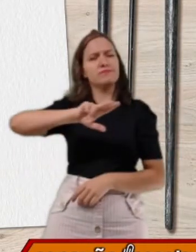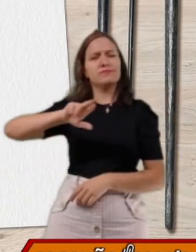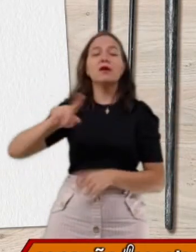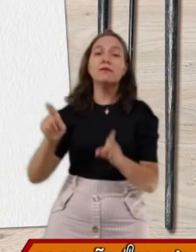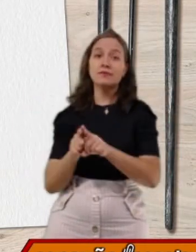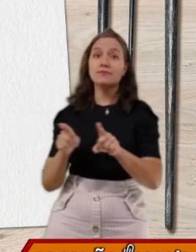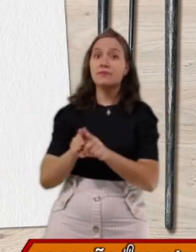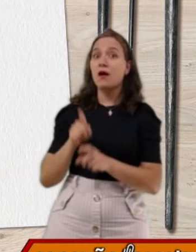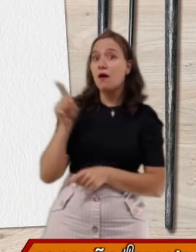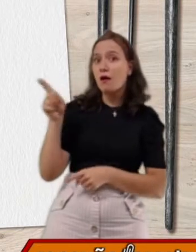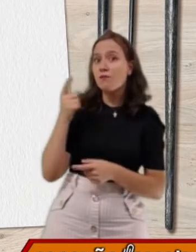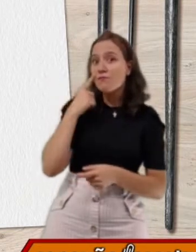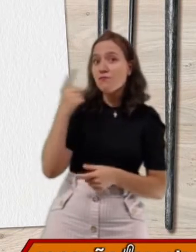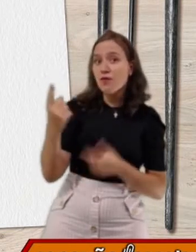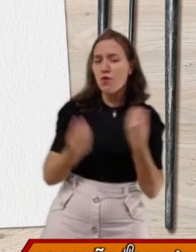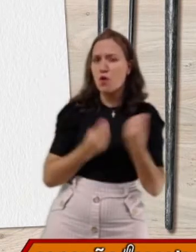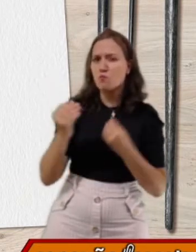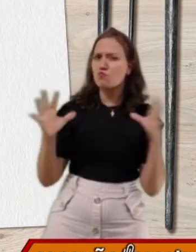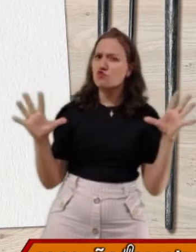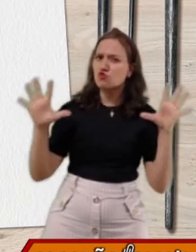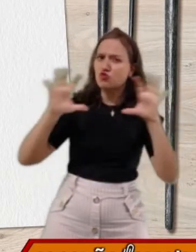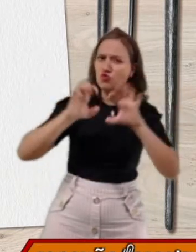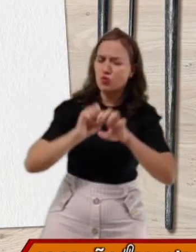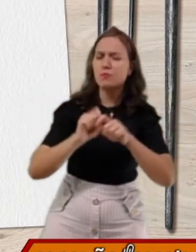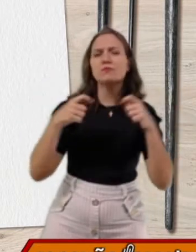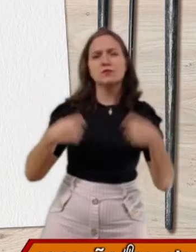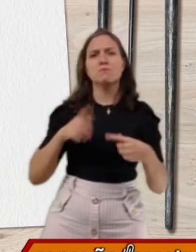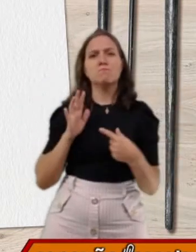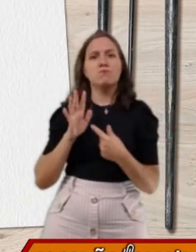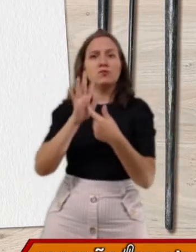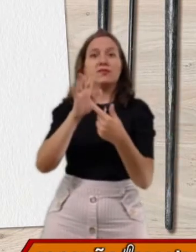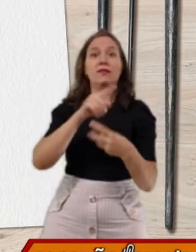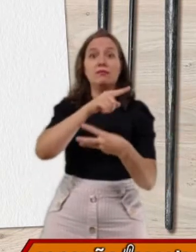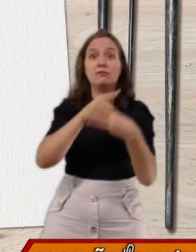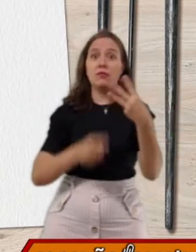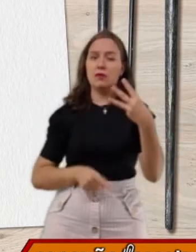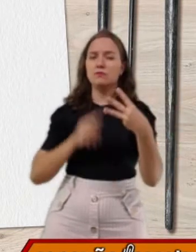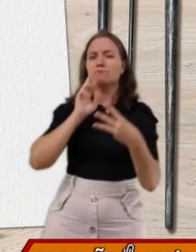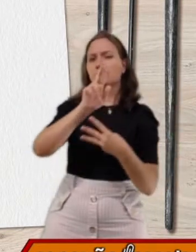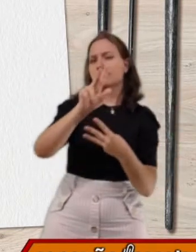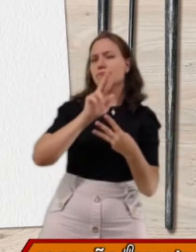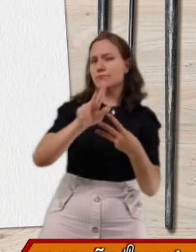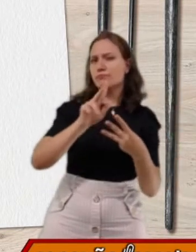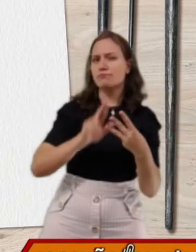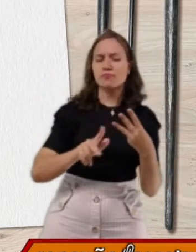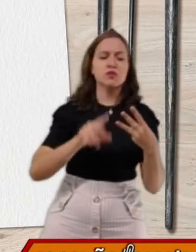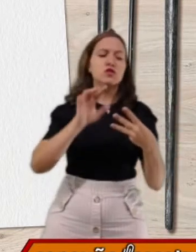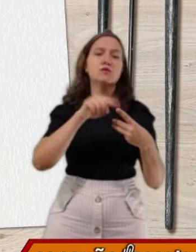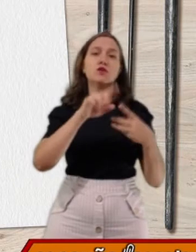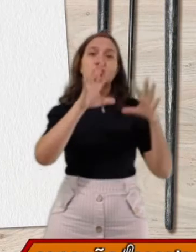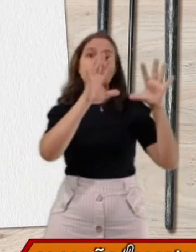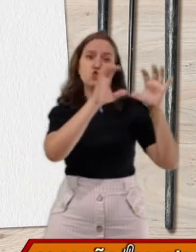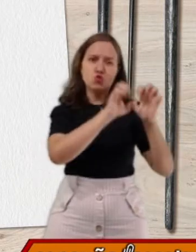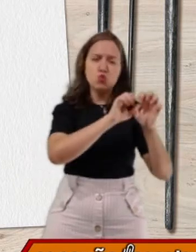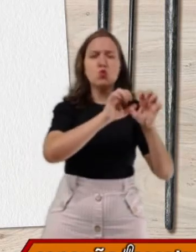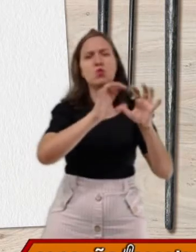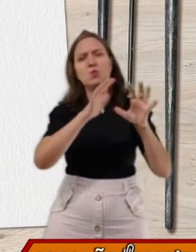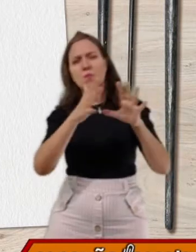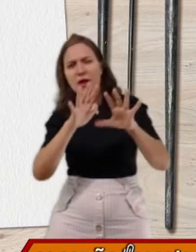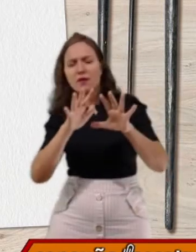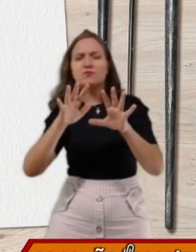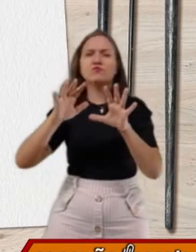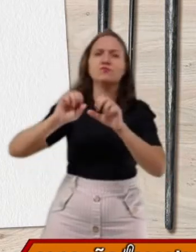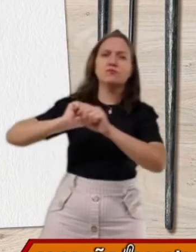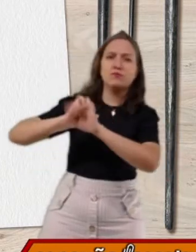sombra aí ó eu preciso que você mostre pelo menos três tons de grafite tá bom no escuro médio clarinho